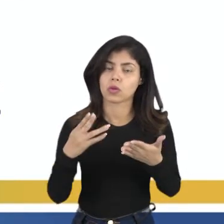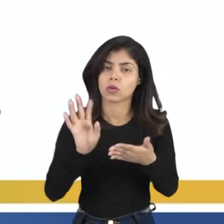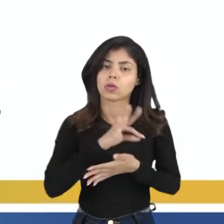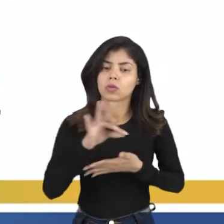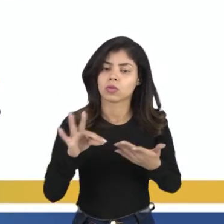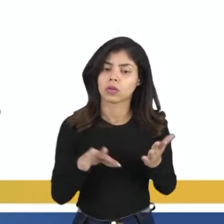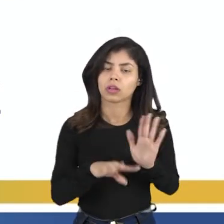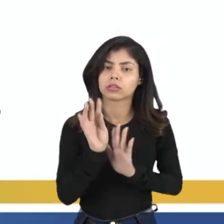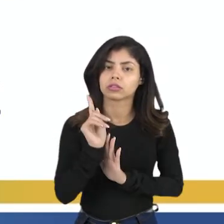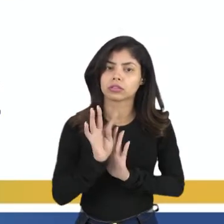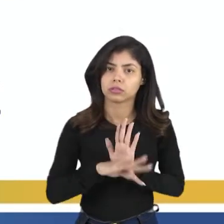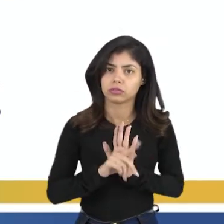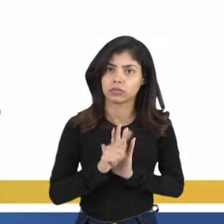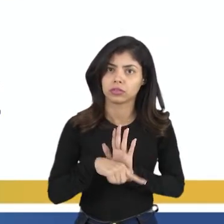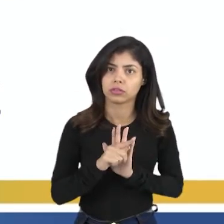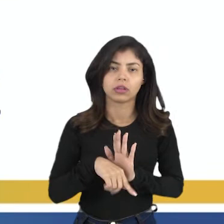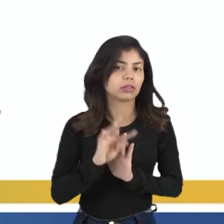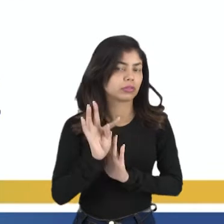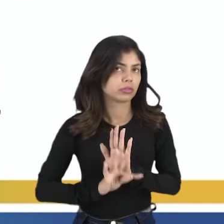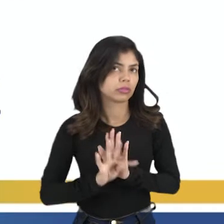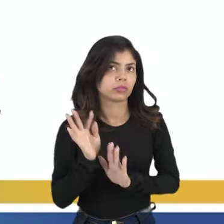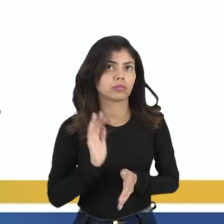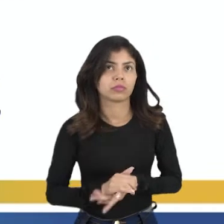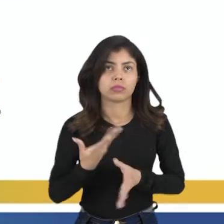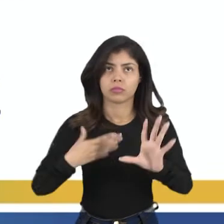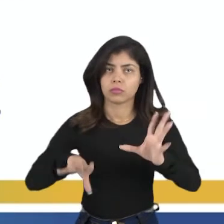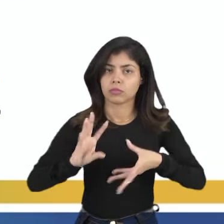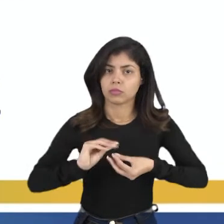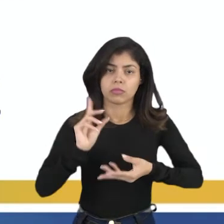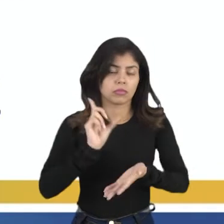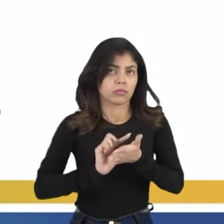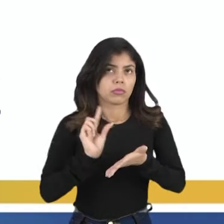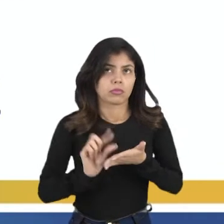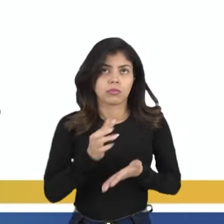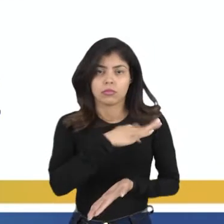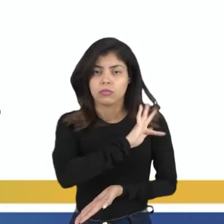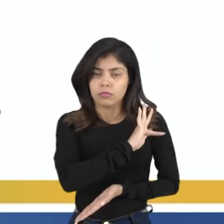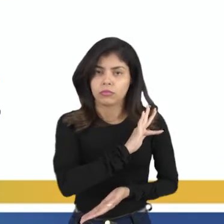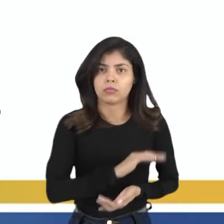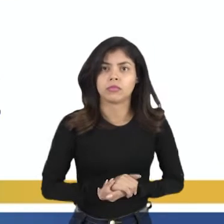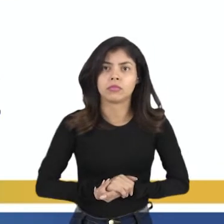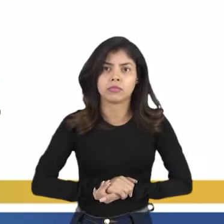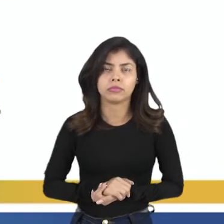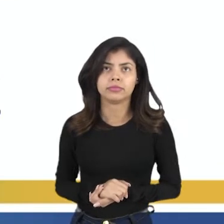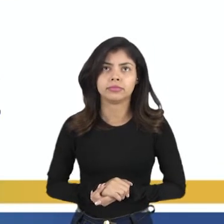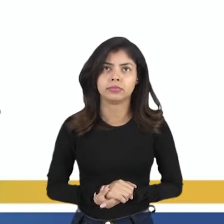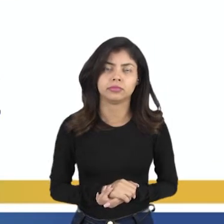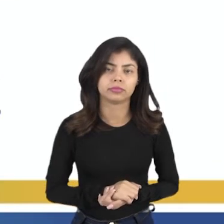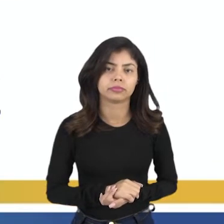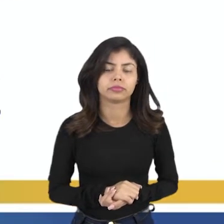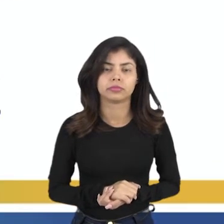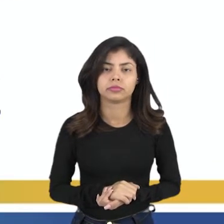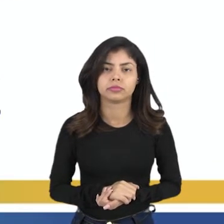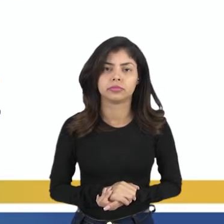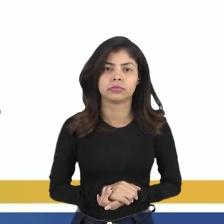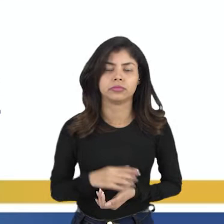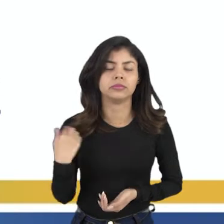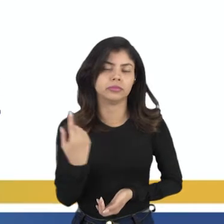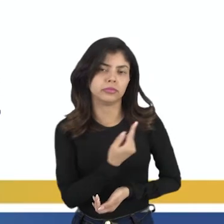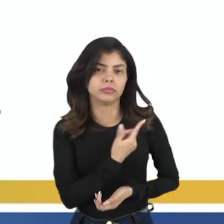Qual o gênero textual que nós temos aí? Nós temos gênero resumo de artigo acadêmico. Significa o quê? Que nós vamos ter